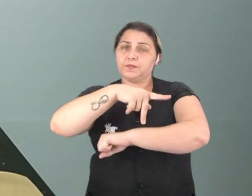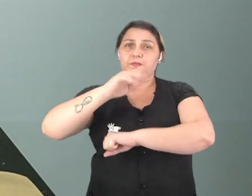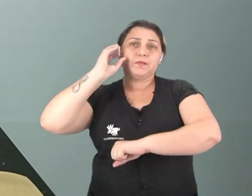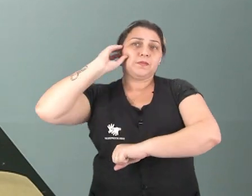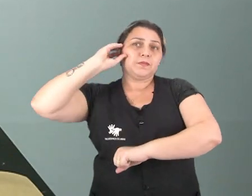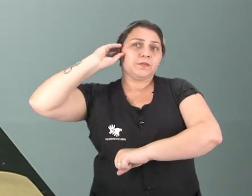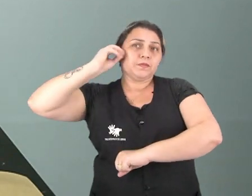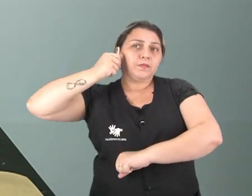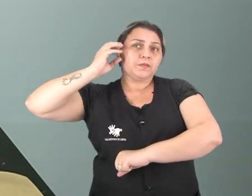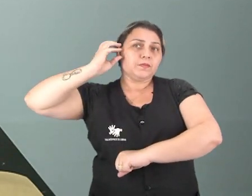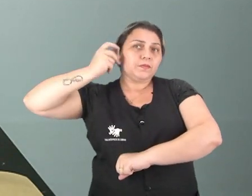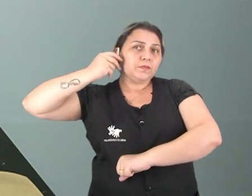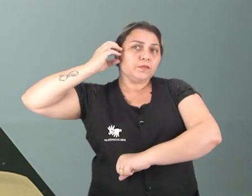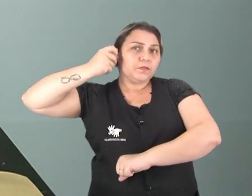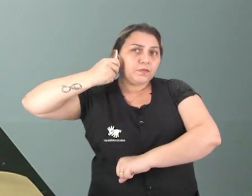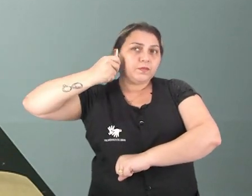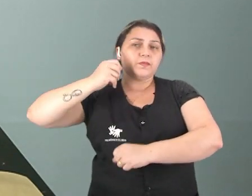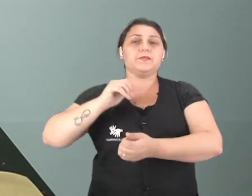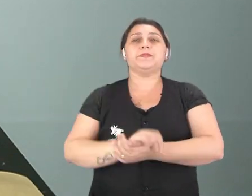João VI.